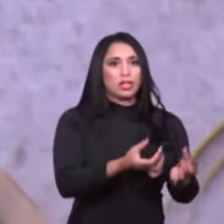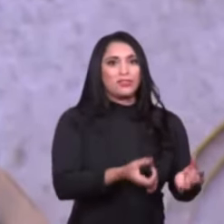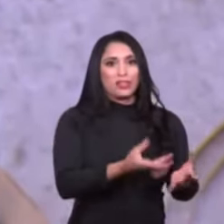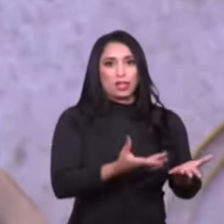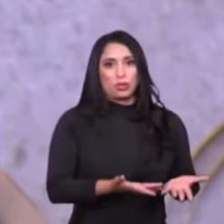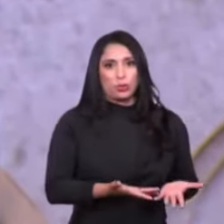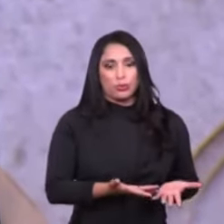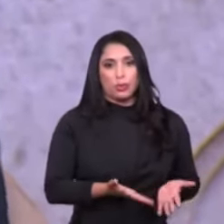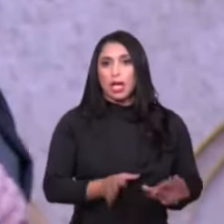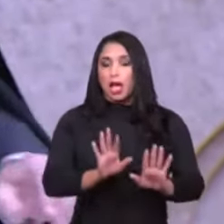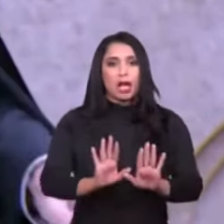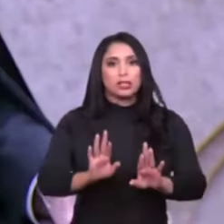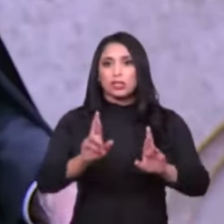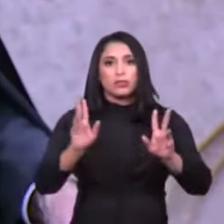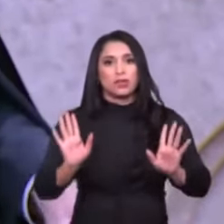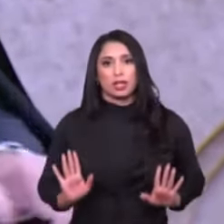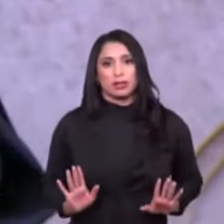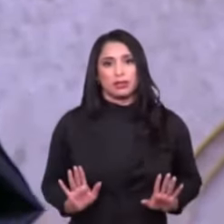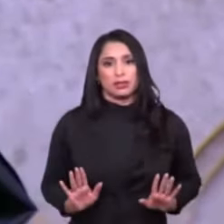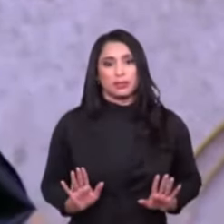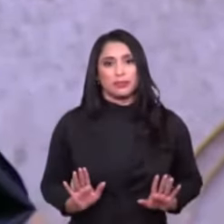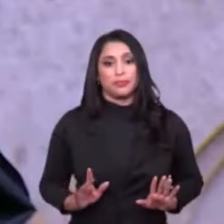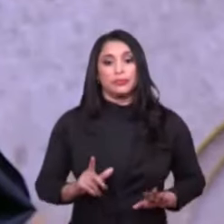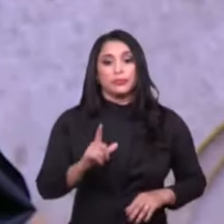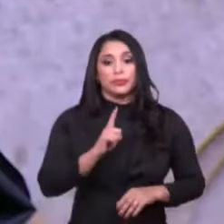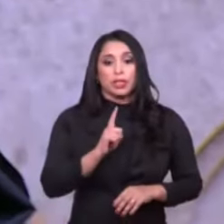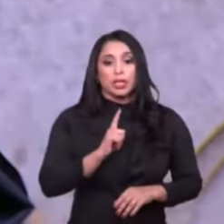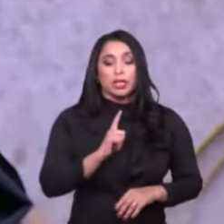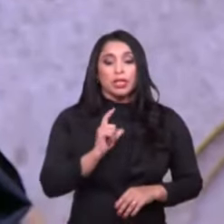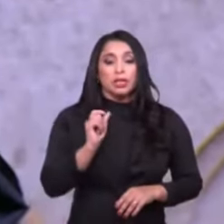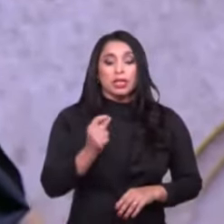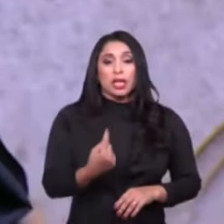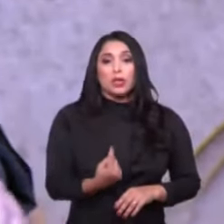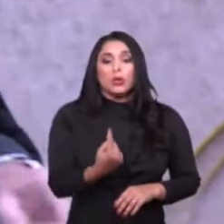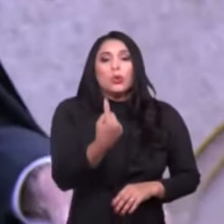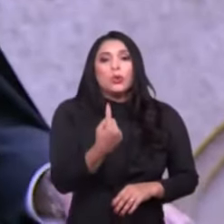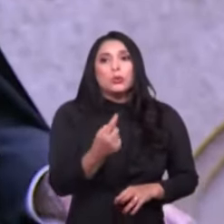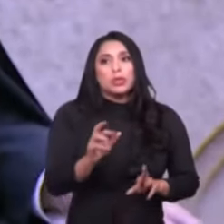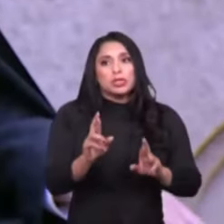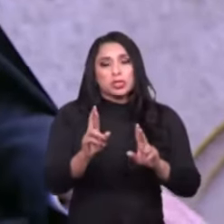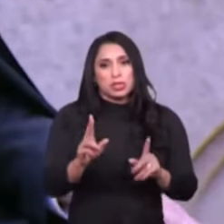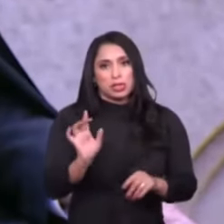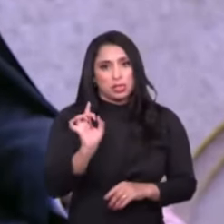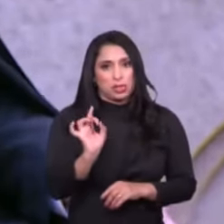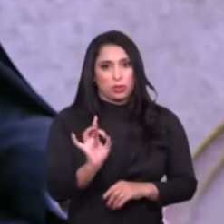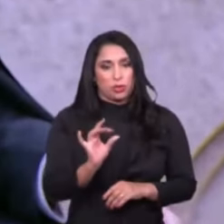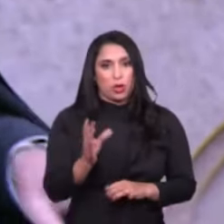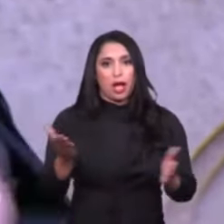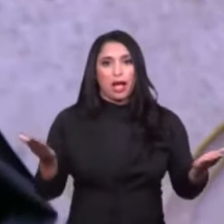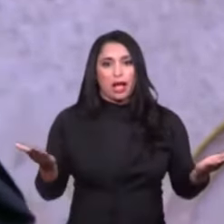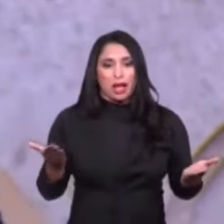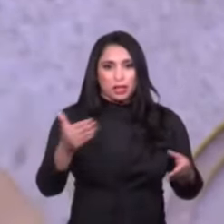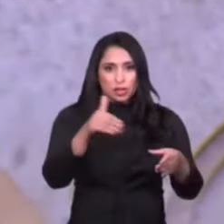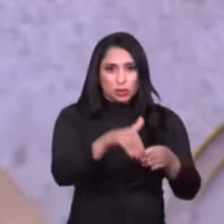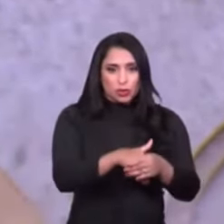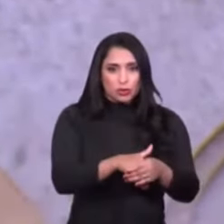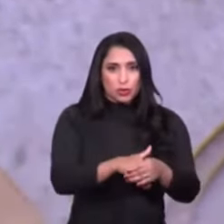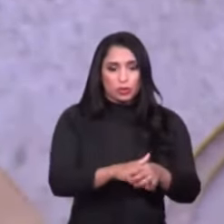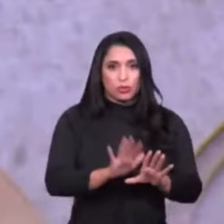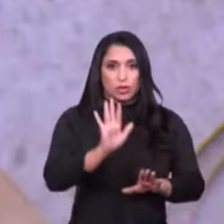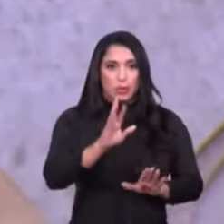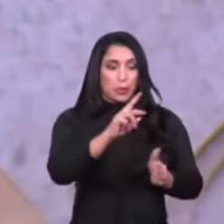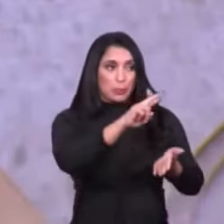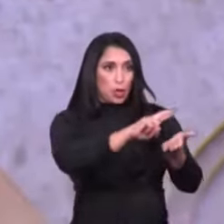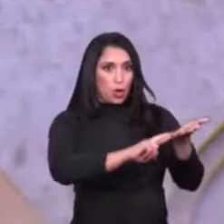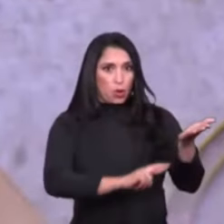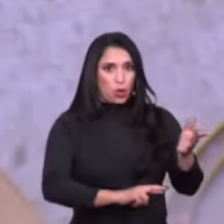uma distinção nas posições assumidas até aqui. É que a posição do relator,